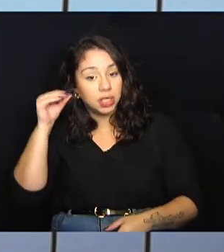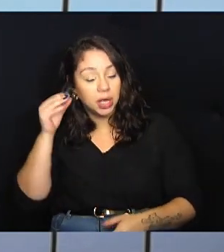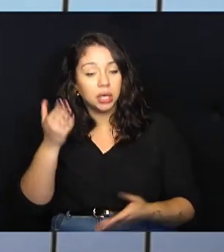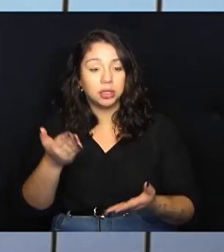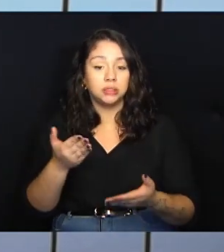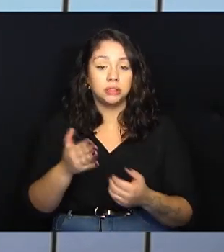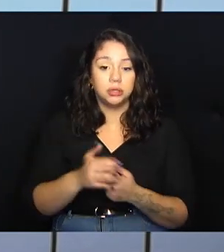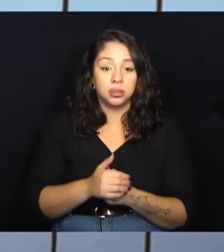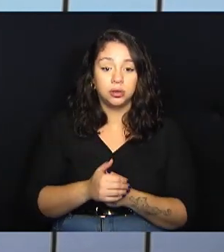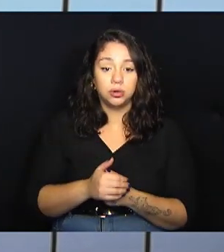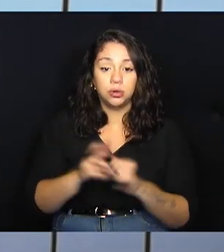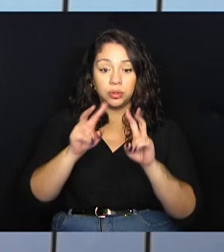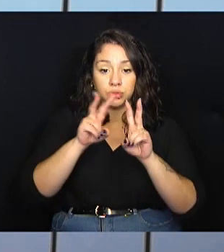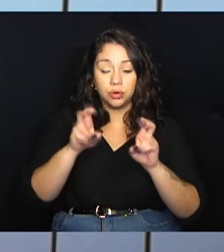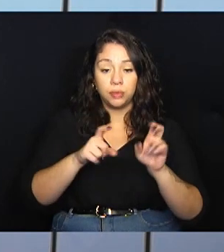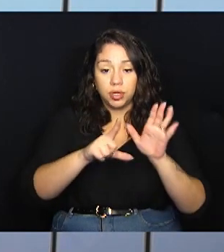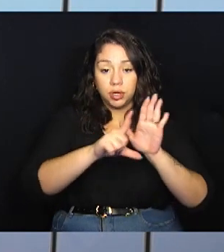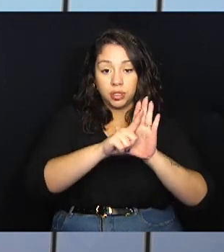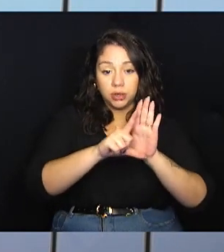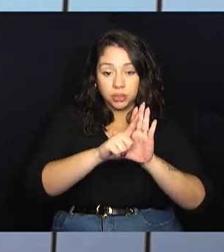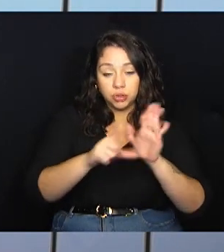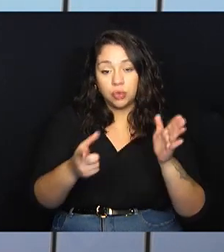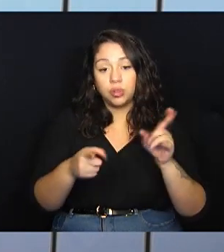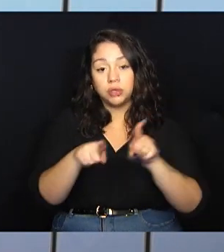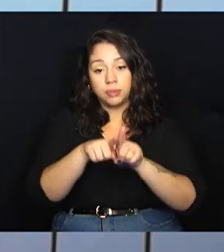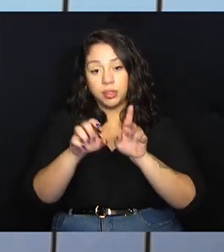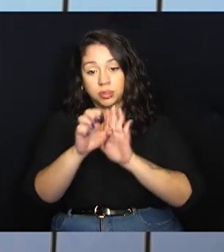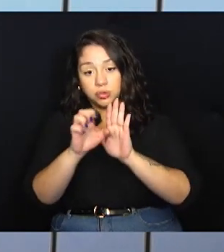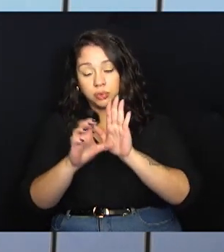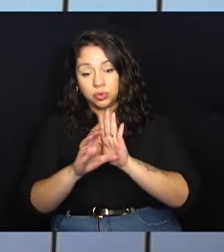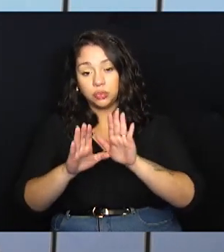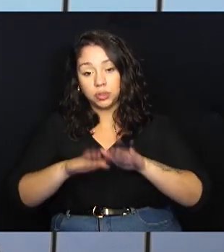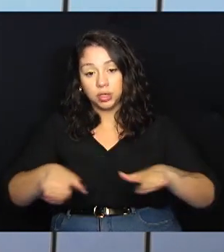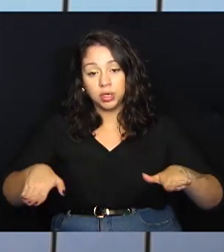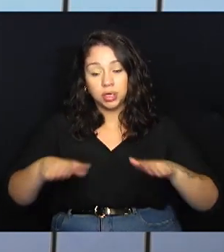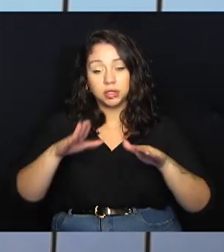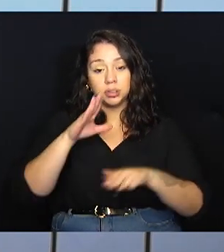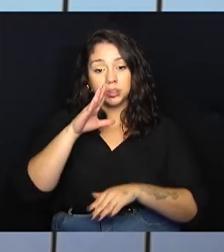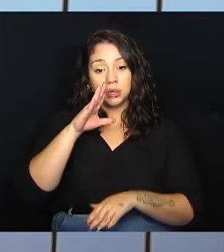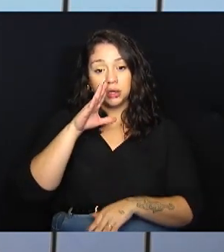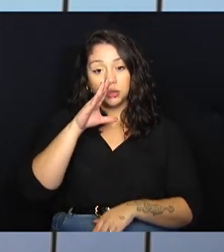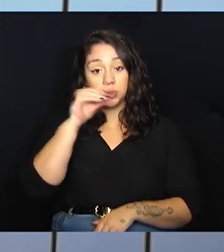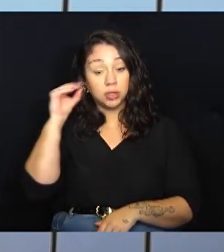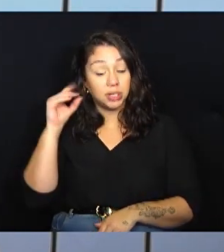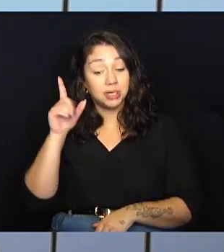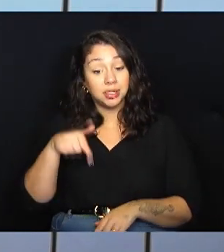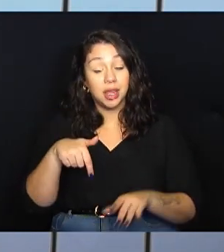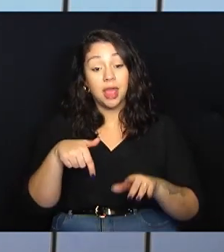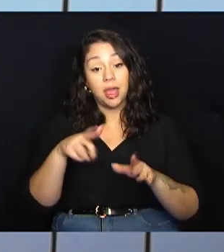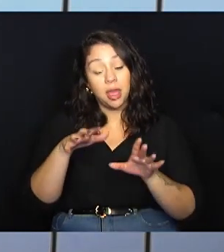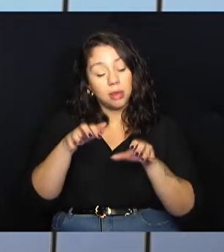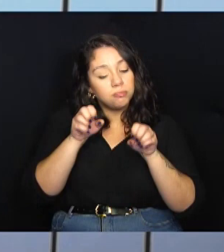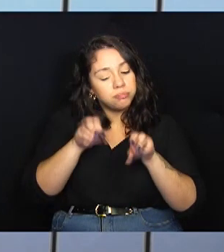sobre as legislações, né, o Estatuto da Criança e do Adolescente, enfim, é uma formação. E ao final desses